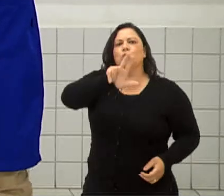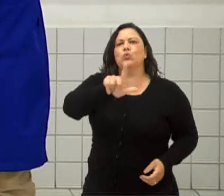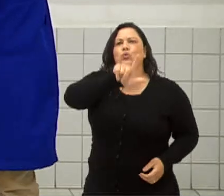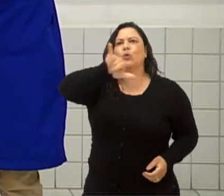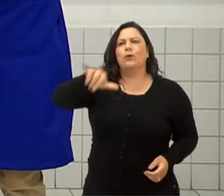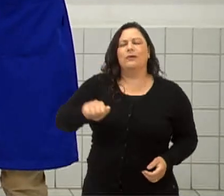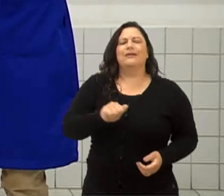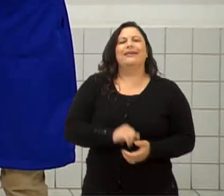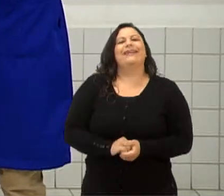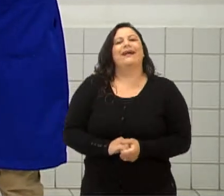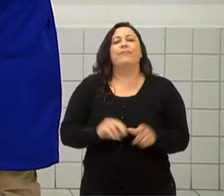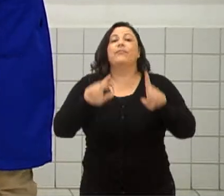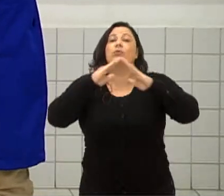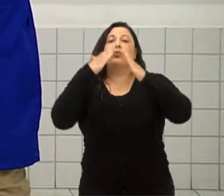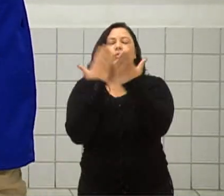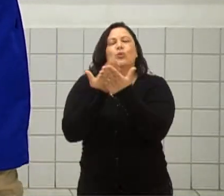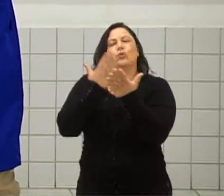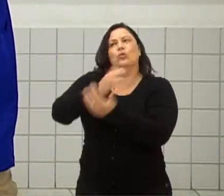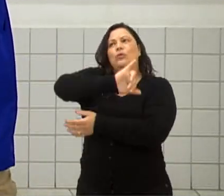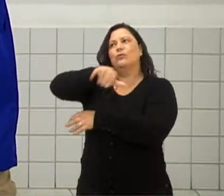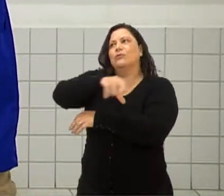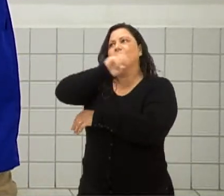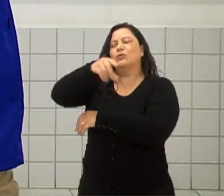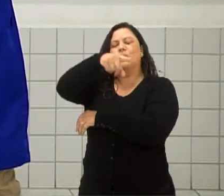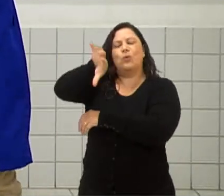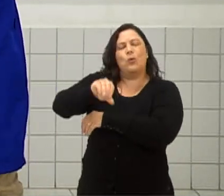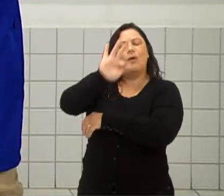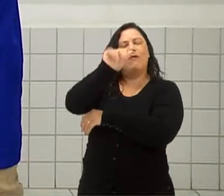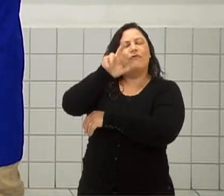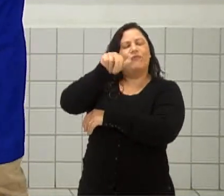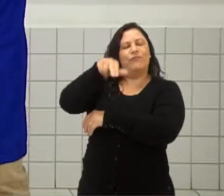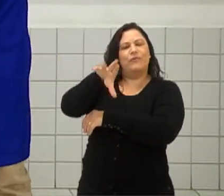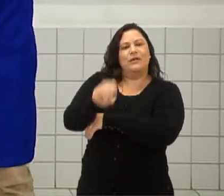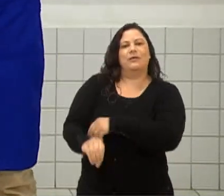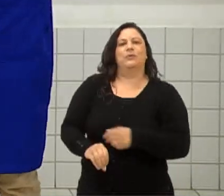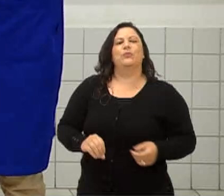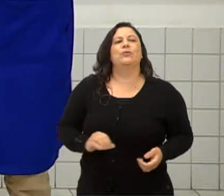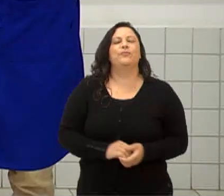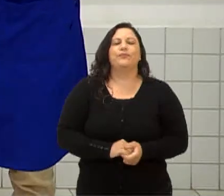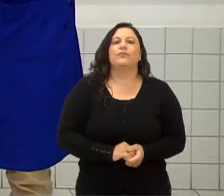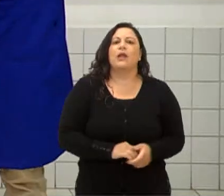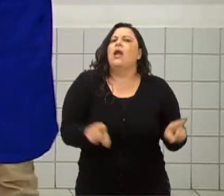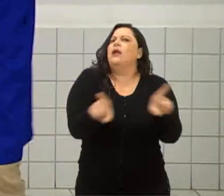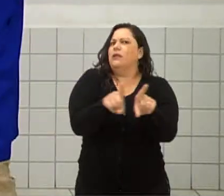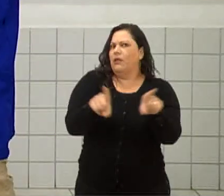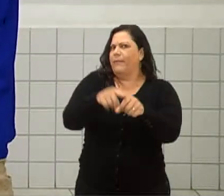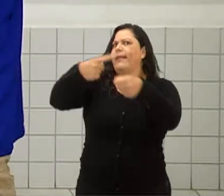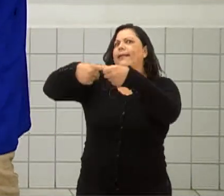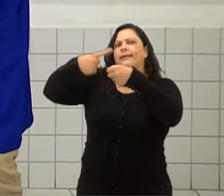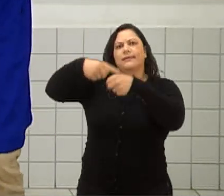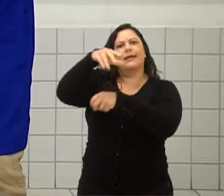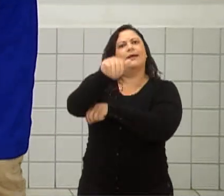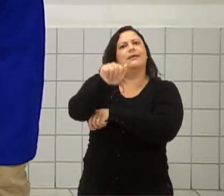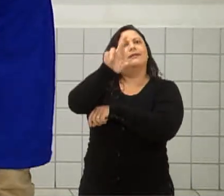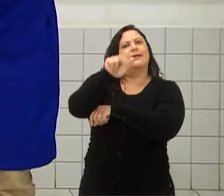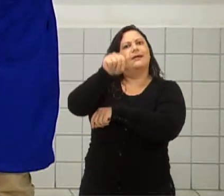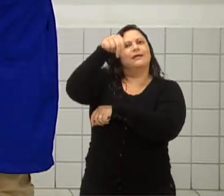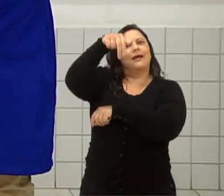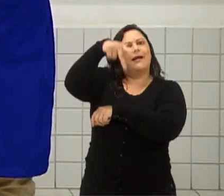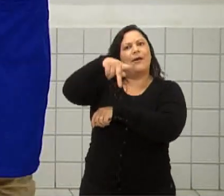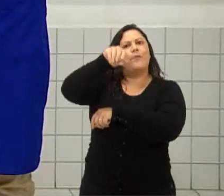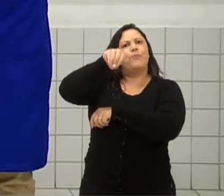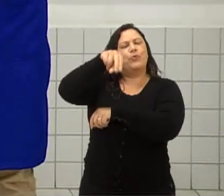Curitiba, aqui, Colégio João de Oliveira Franco, muito legal. Pessoal de Arapongas acompanha a gente também, né? De Arapongas